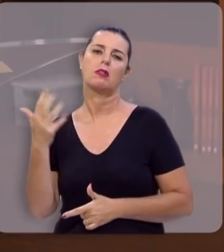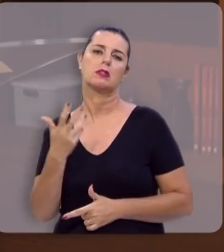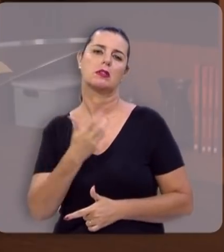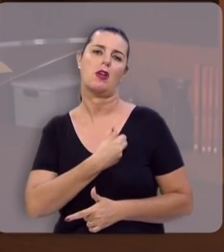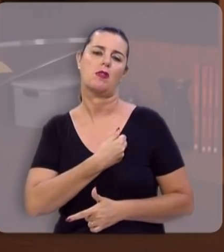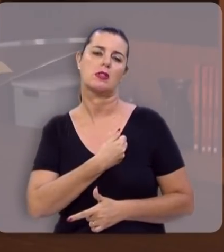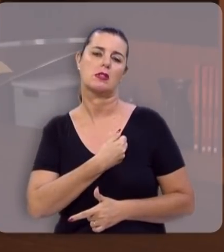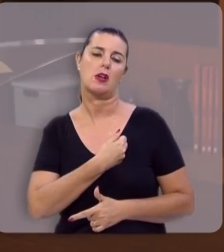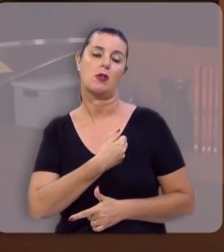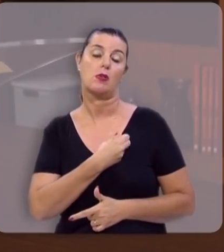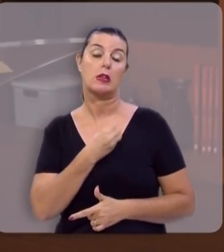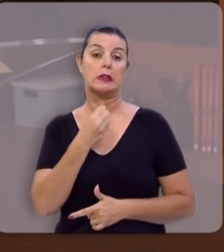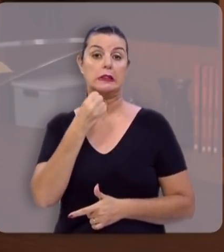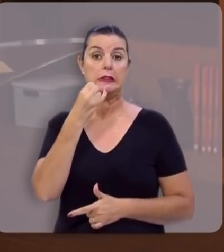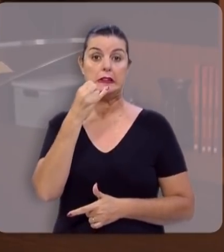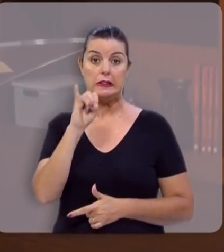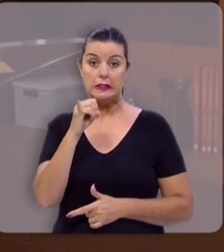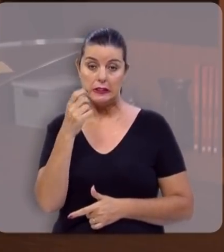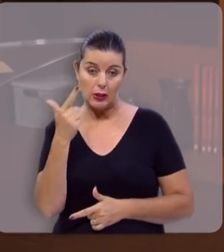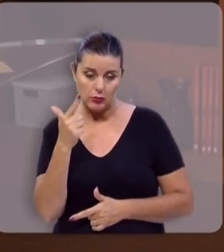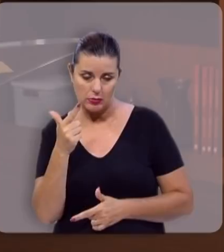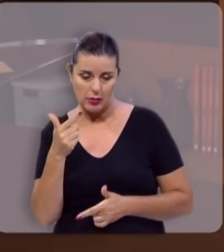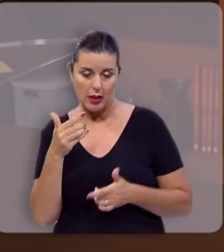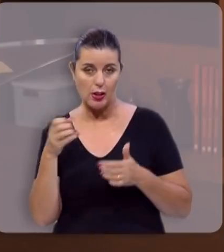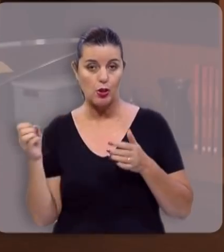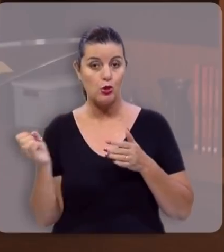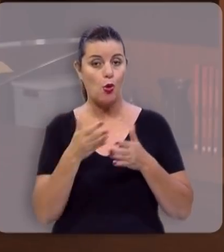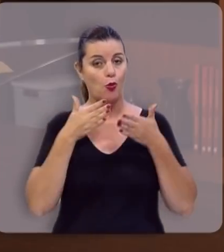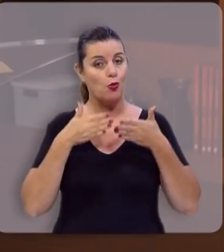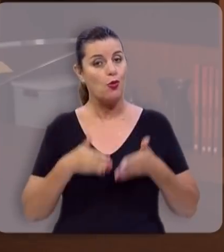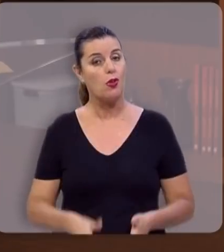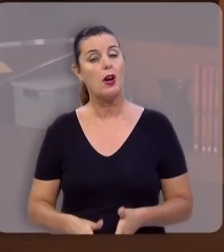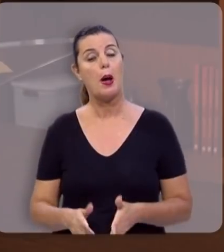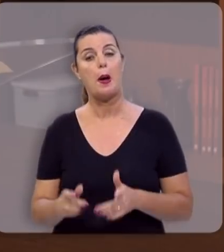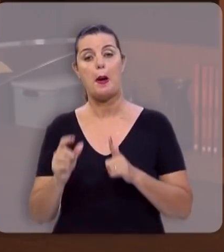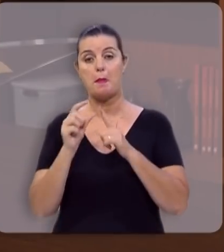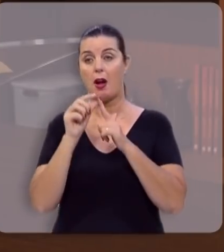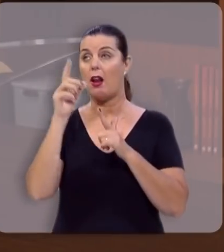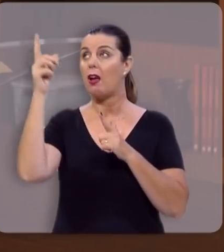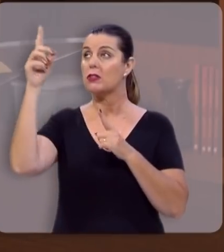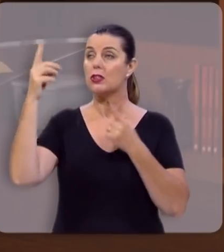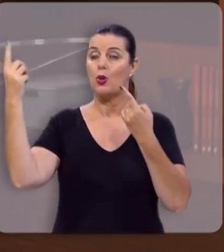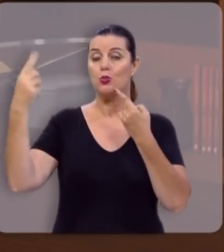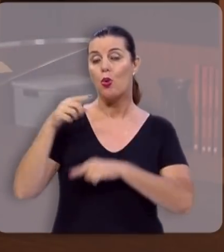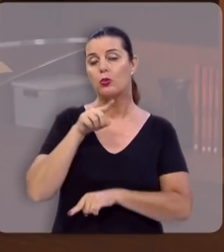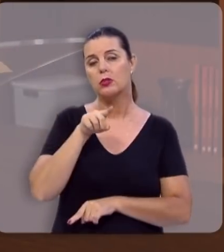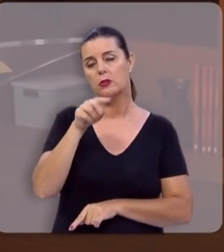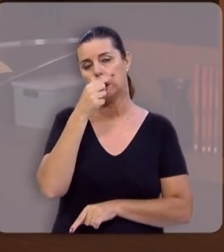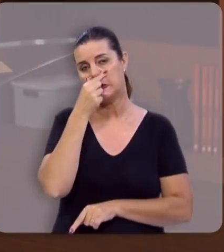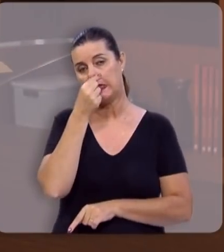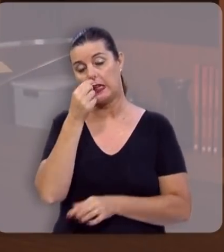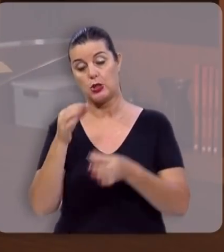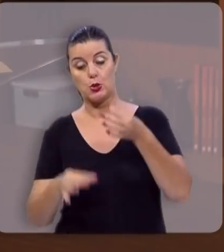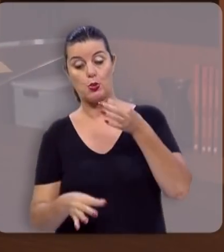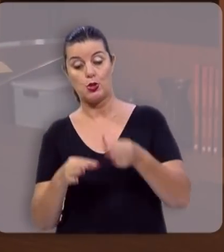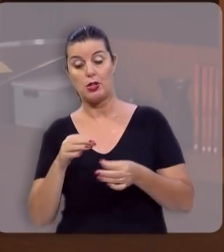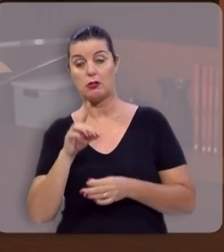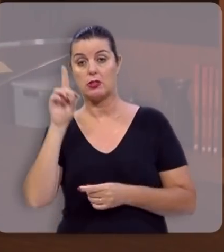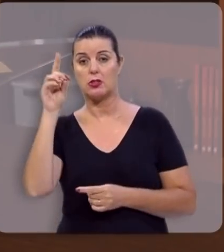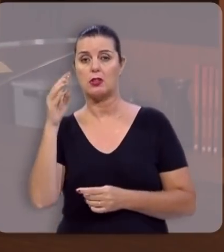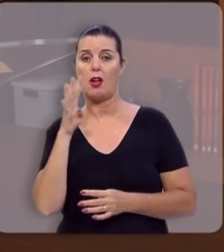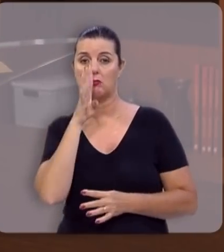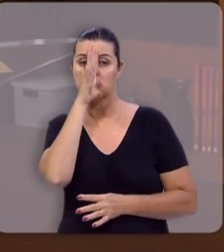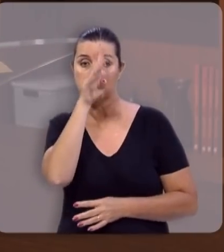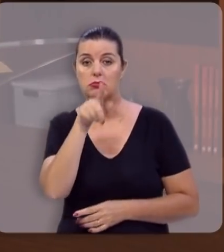Sem novo nascimento a palavra de Deus estará contra você, sem novo nascimento a justiça de Deus condenará